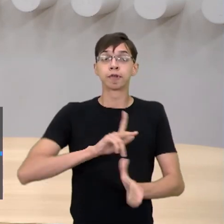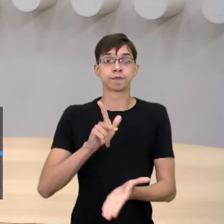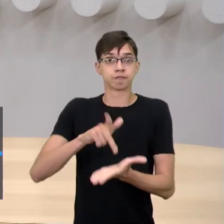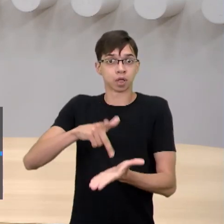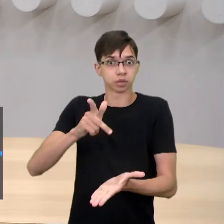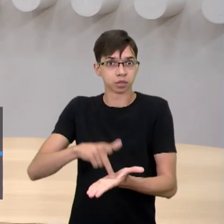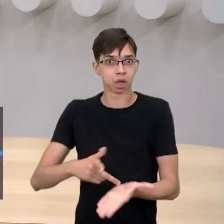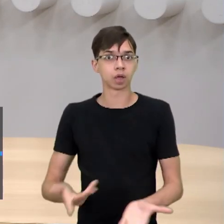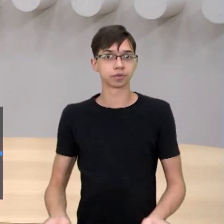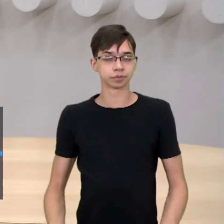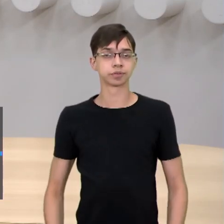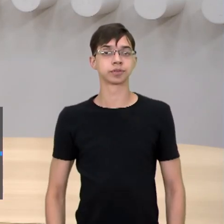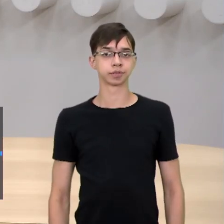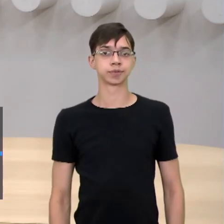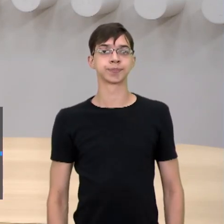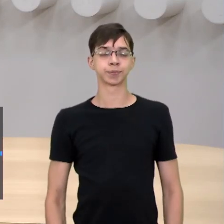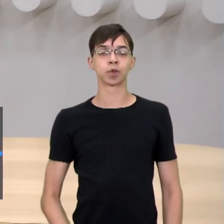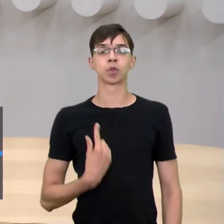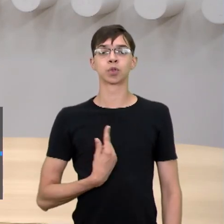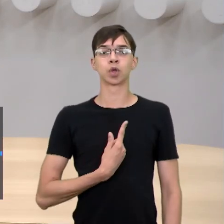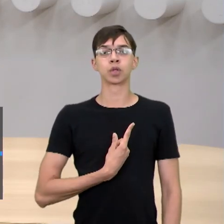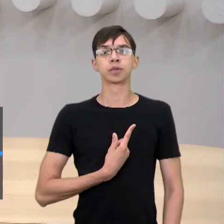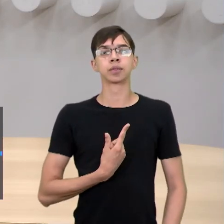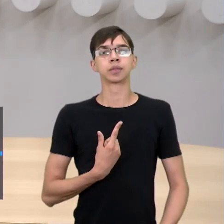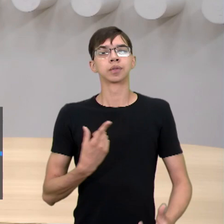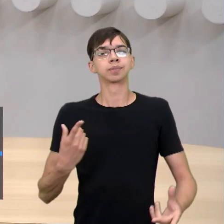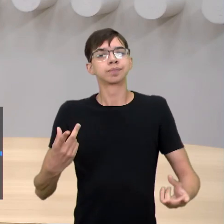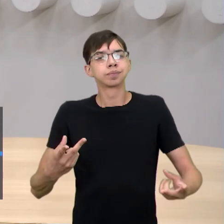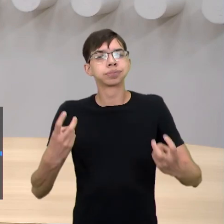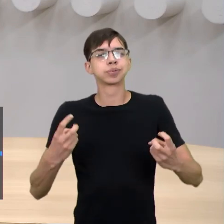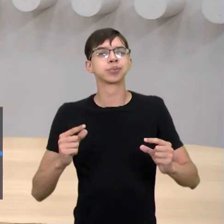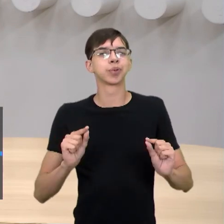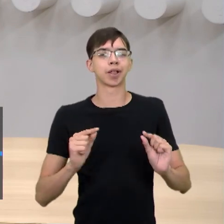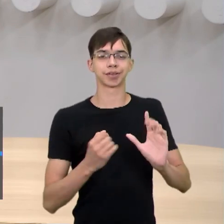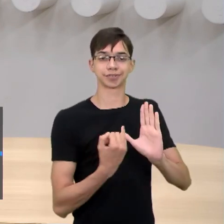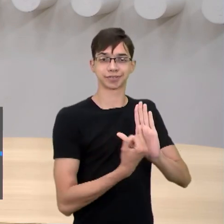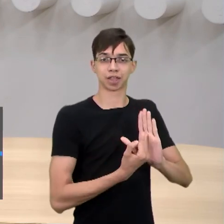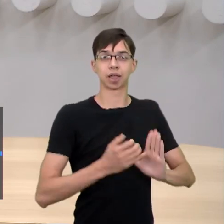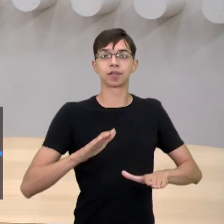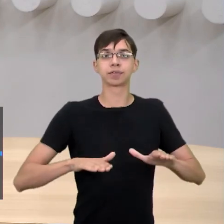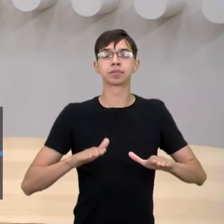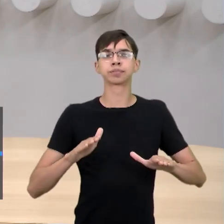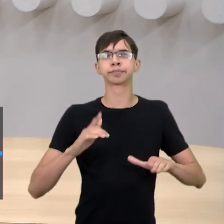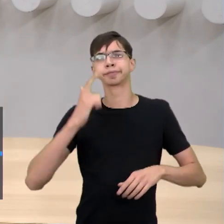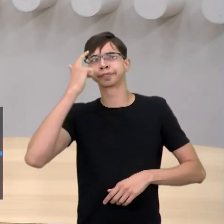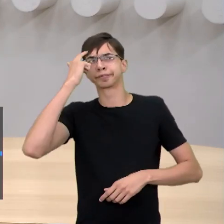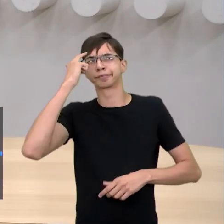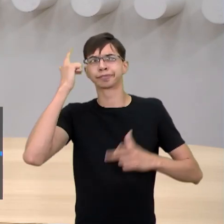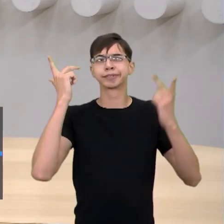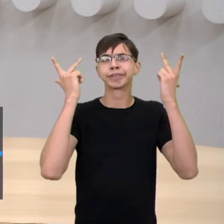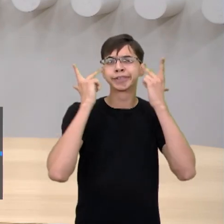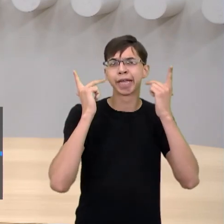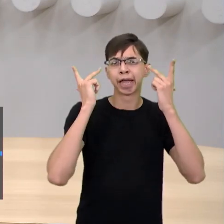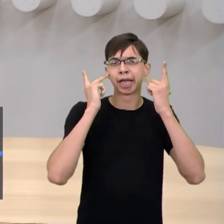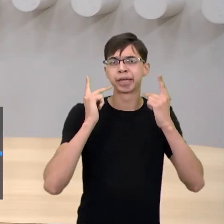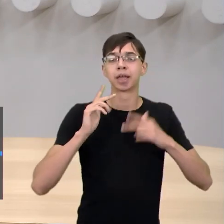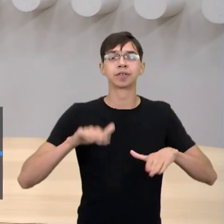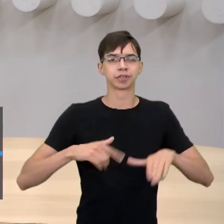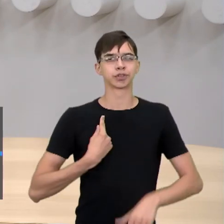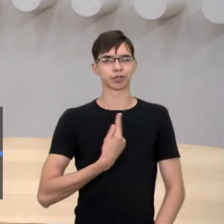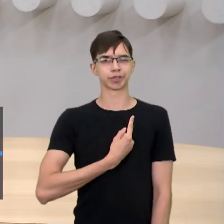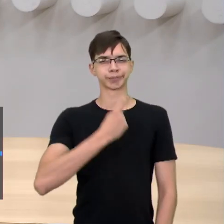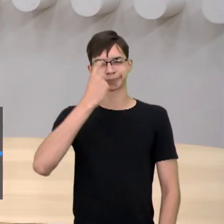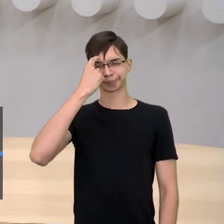é que a nossa identidade, às vezes dentro do senso comum, eu sinto que às vezes a gente fica preso nessa ideia de